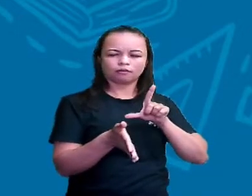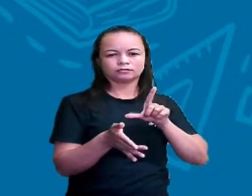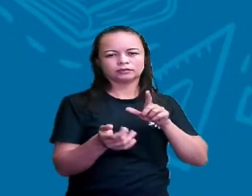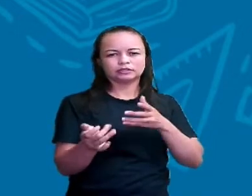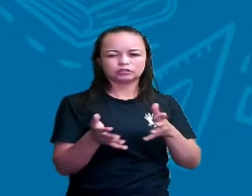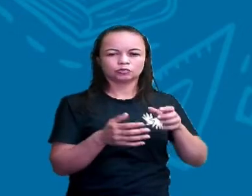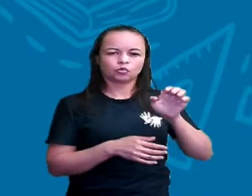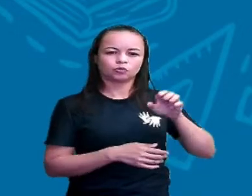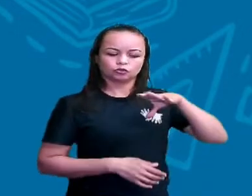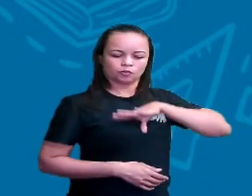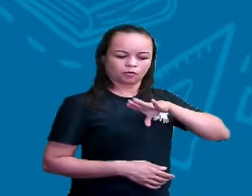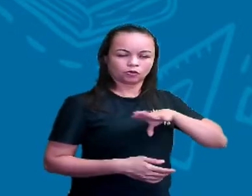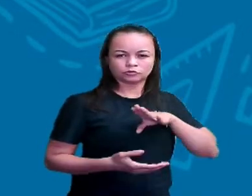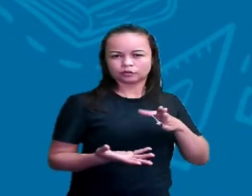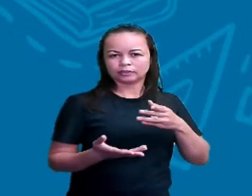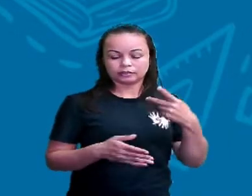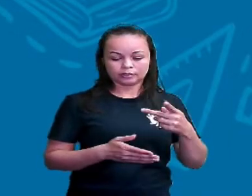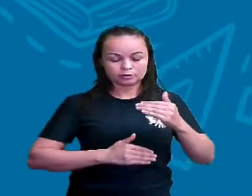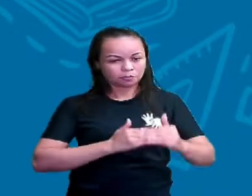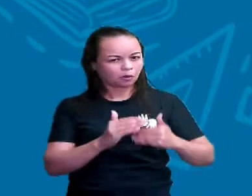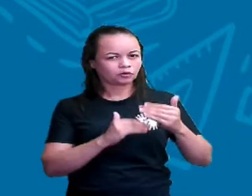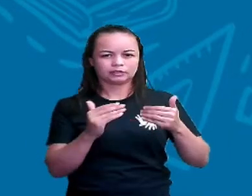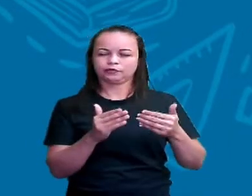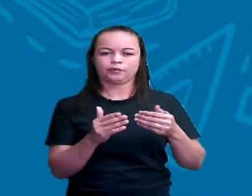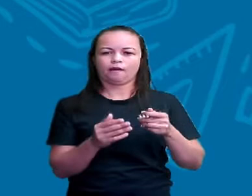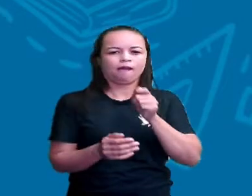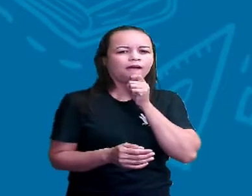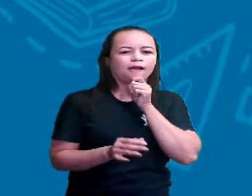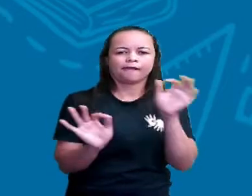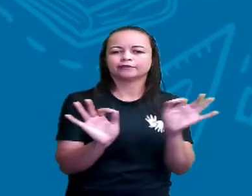Os portugueses ainda nesse processo aí ainda não haviam